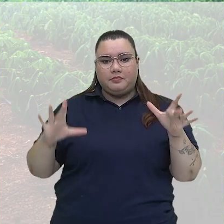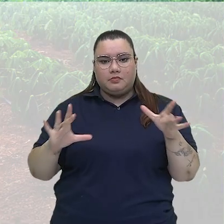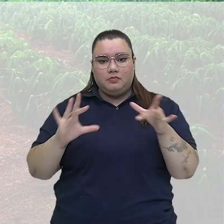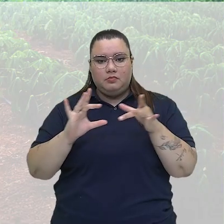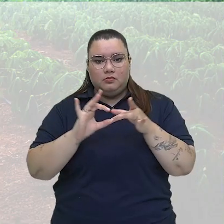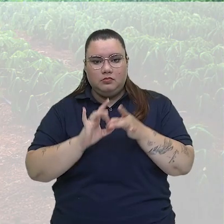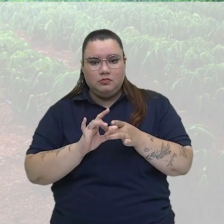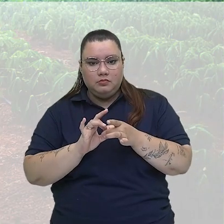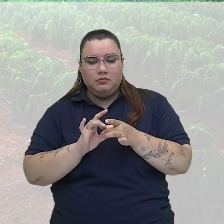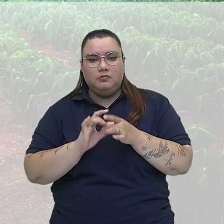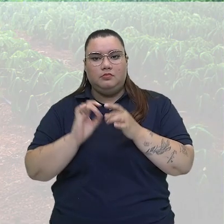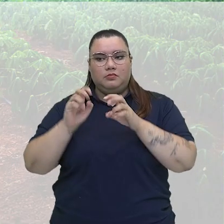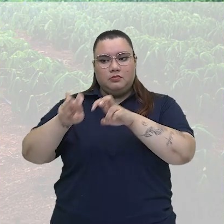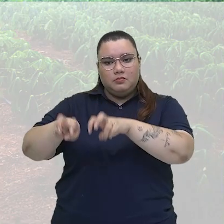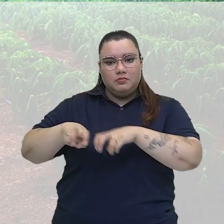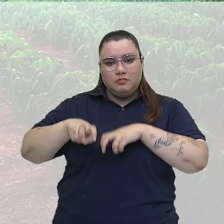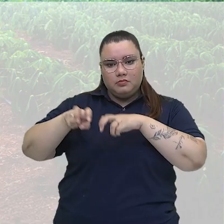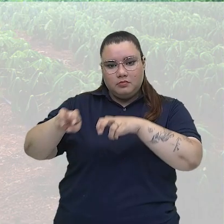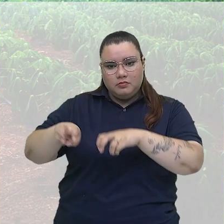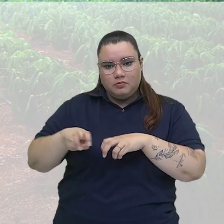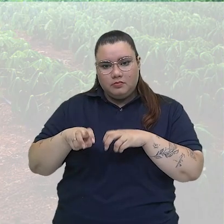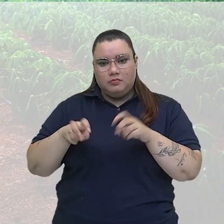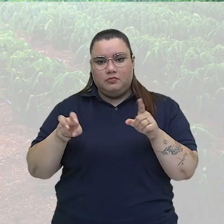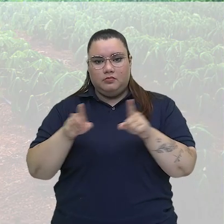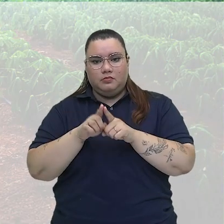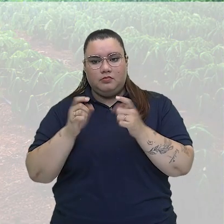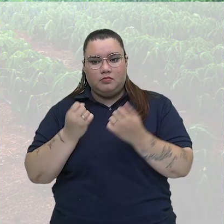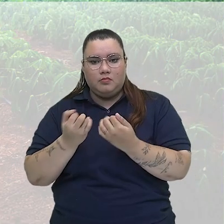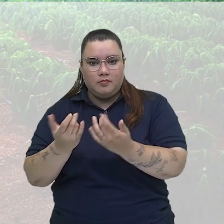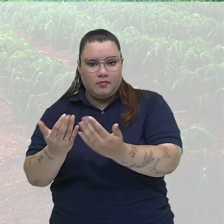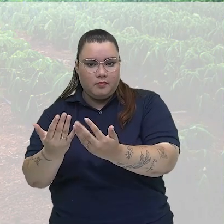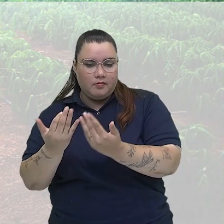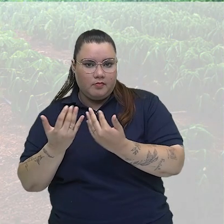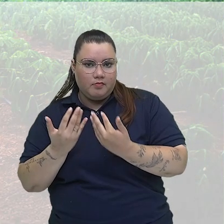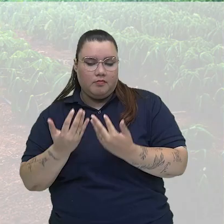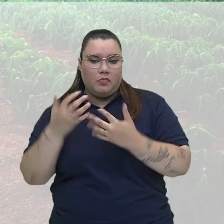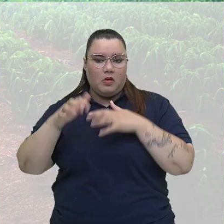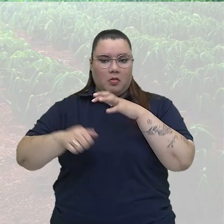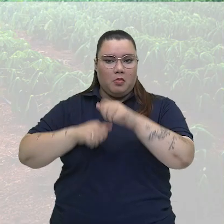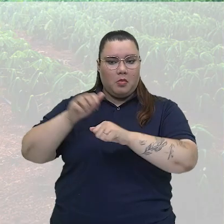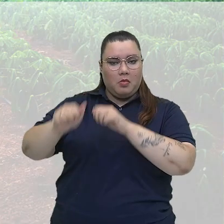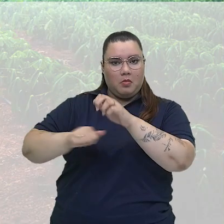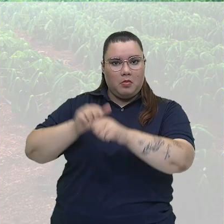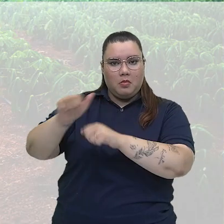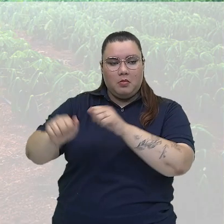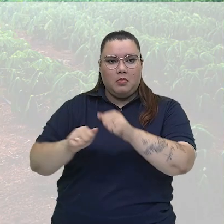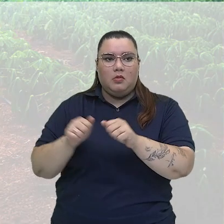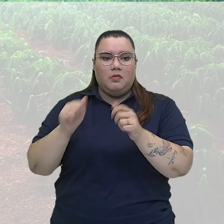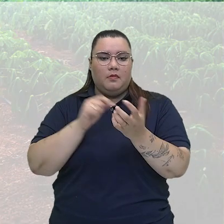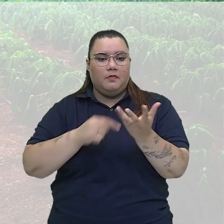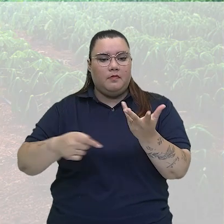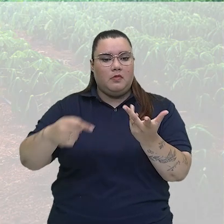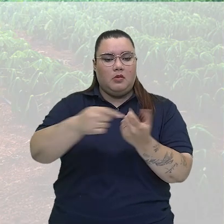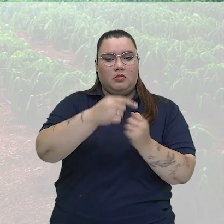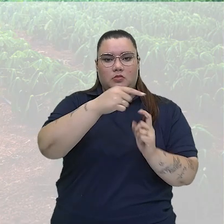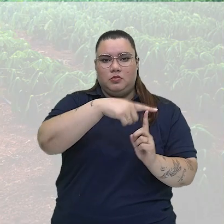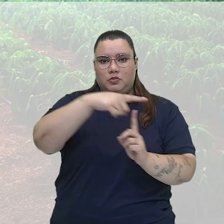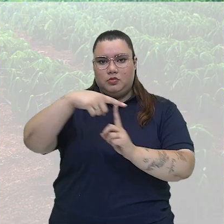envolvidas ali no cultivo, da plantação, na colheita ali de vários tipos